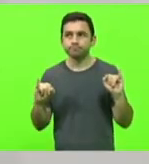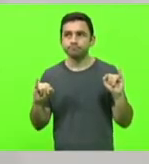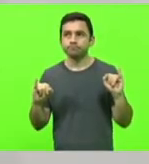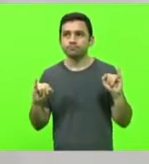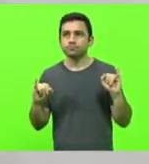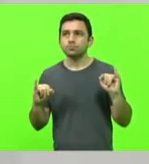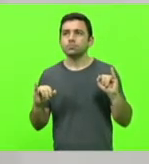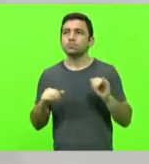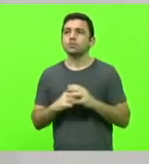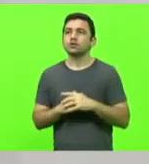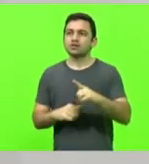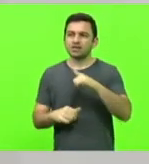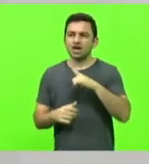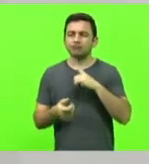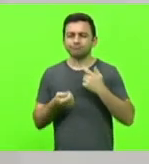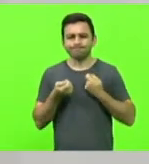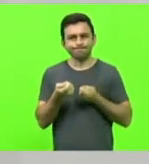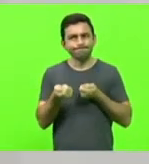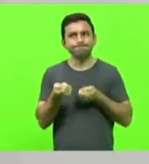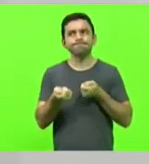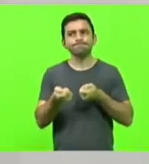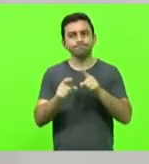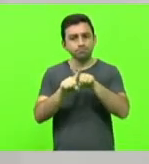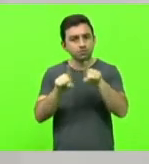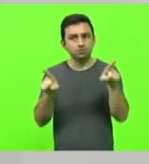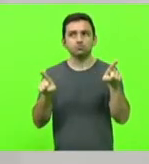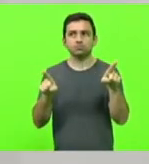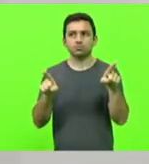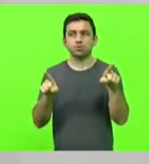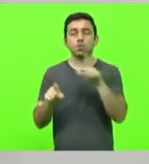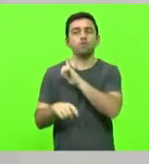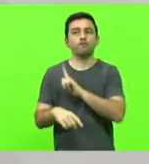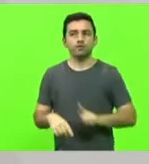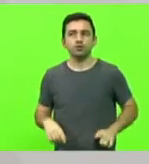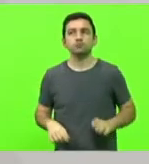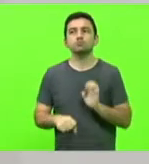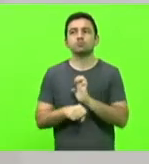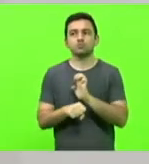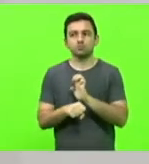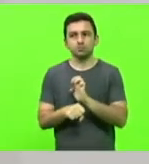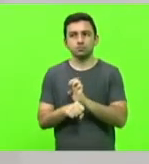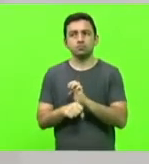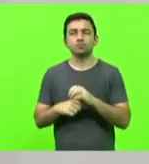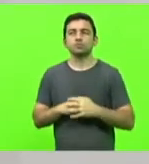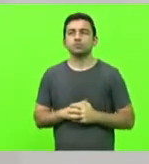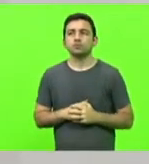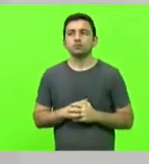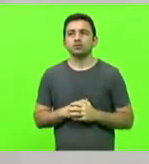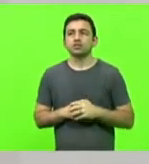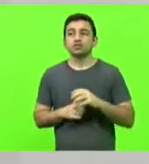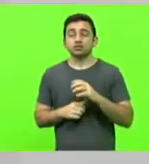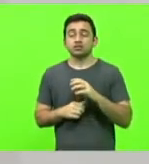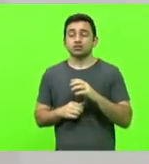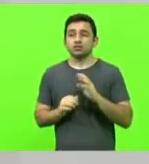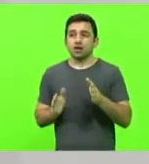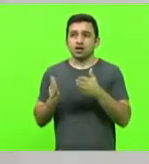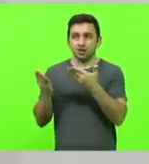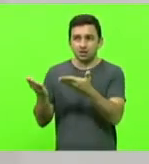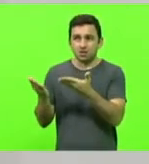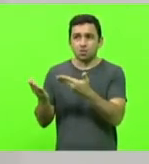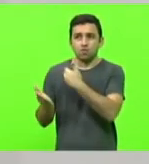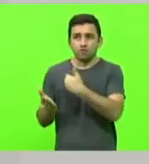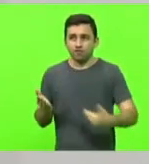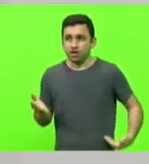uma provocação ao governo do Estado. Já que o governo do Estado